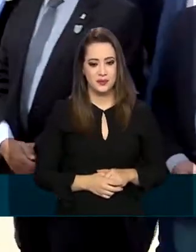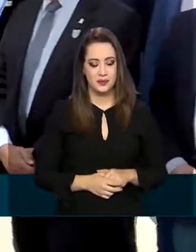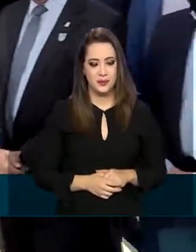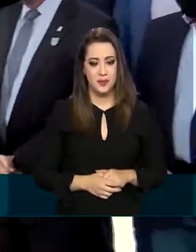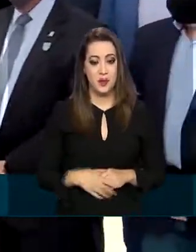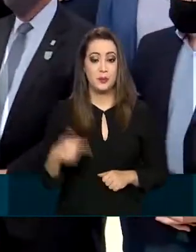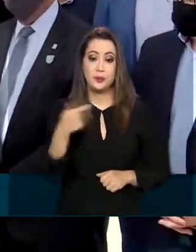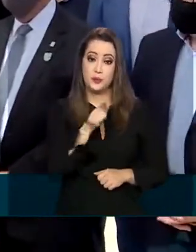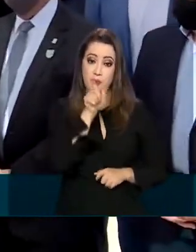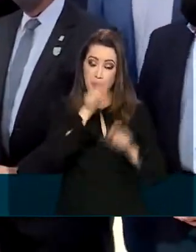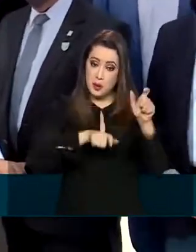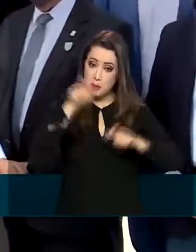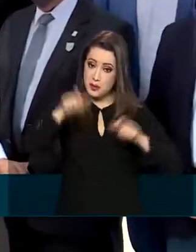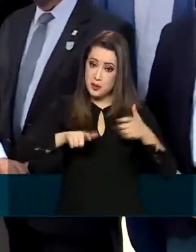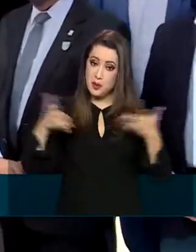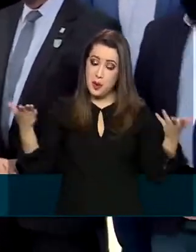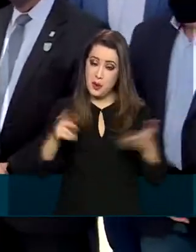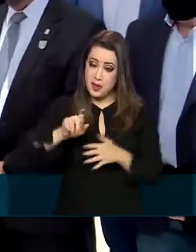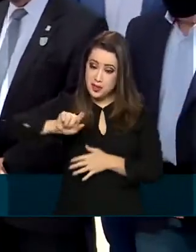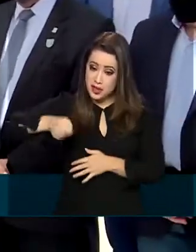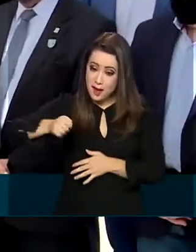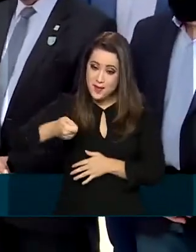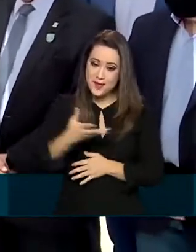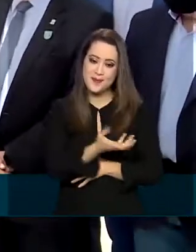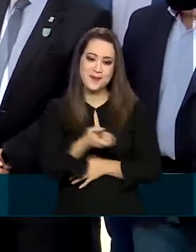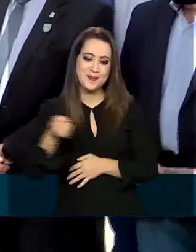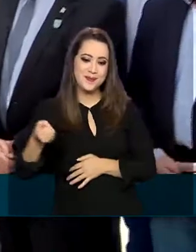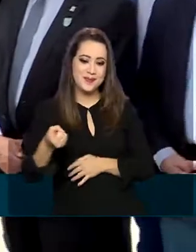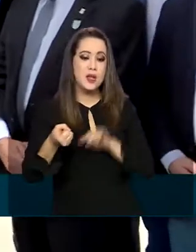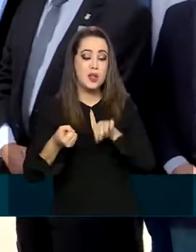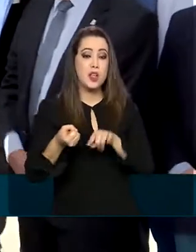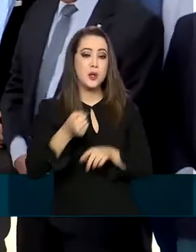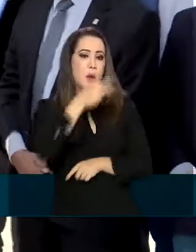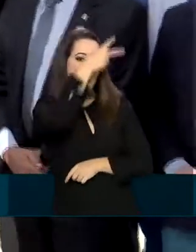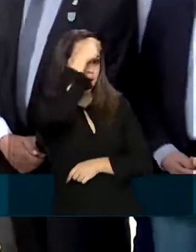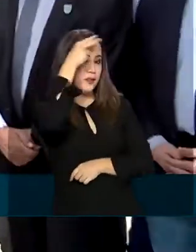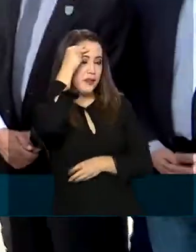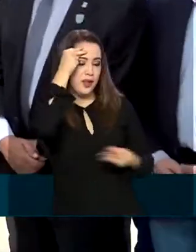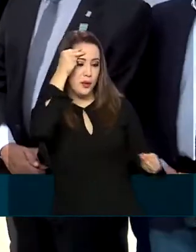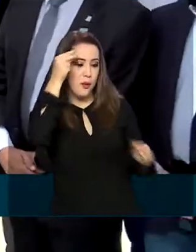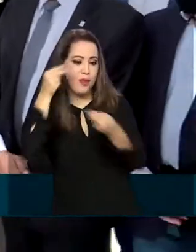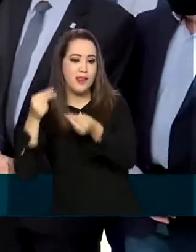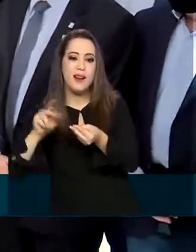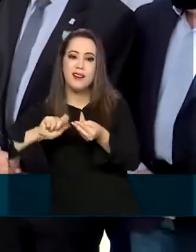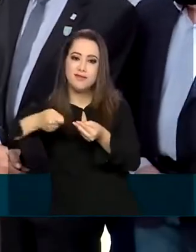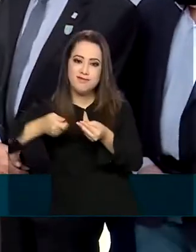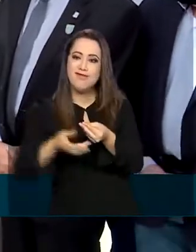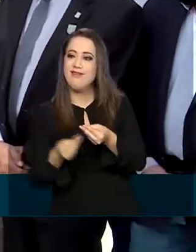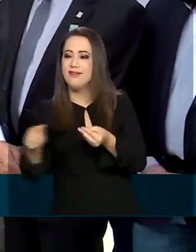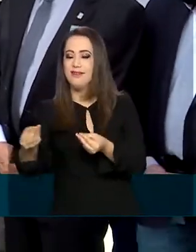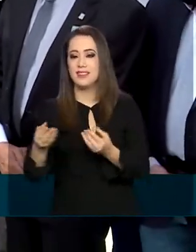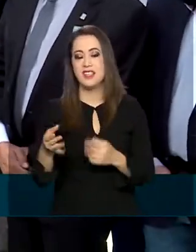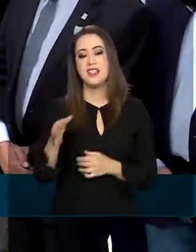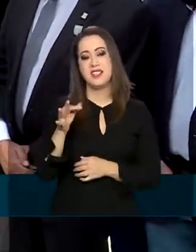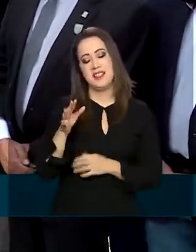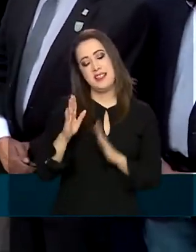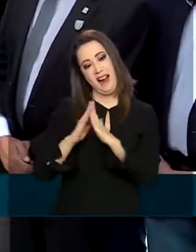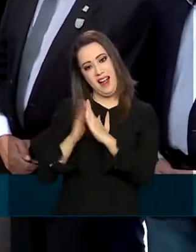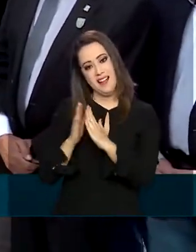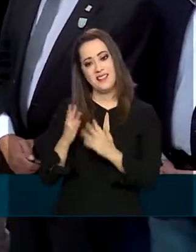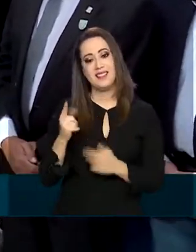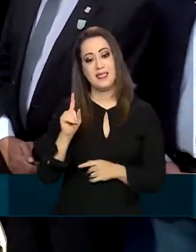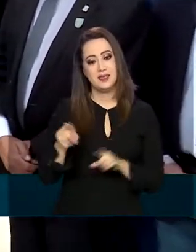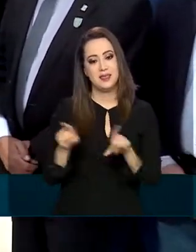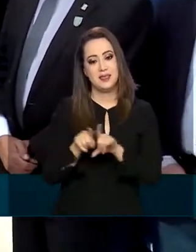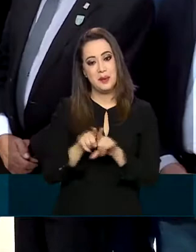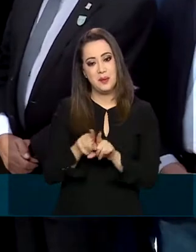Mais uma moradora, dessa vez recebendo, então, do prefeito de Bagé, a chave para sua futura moradia e também